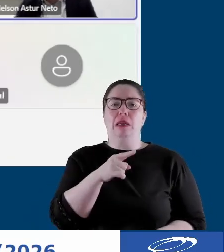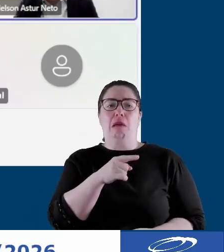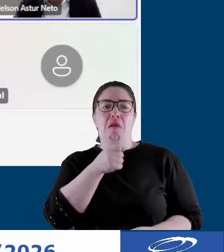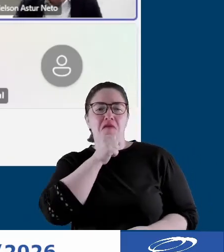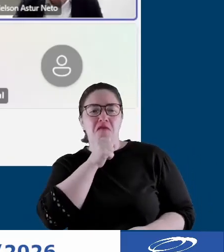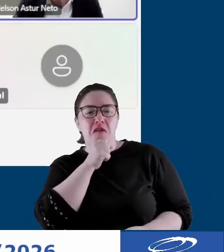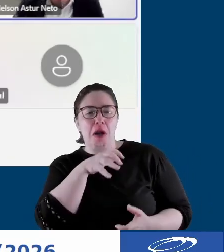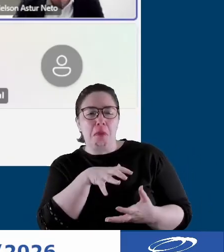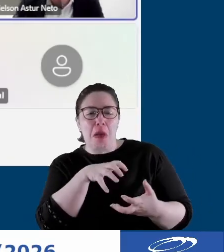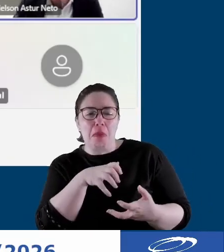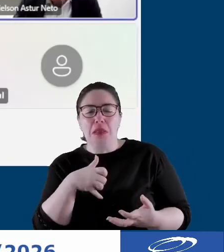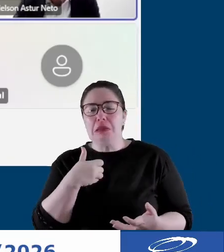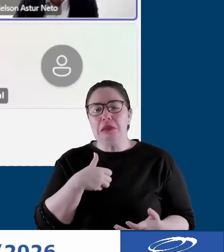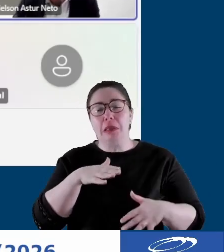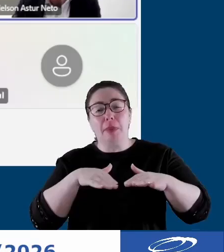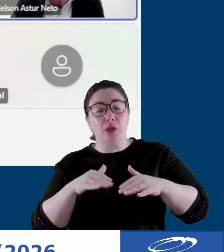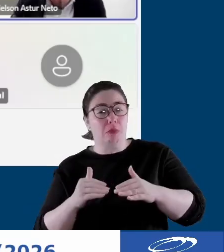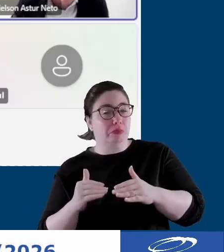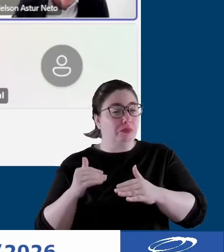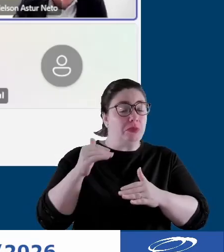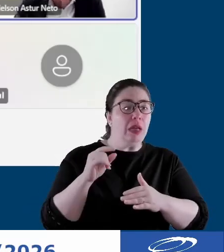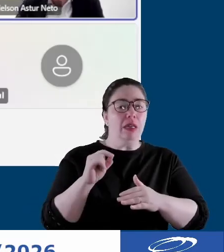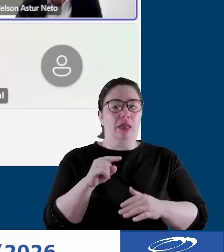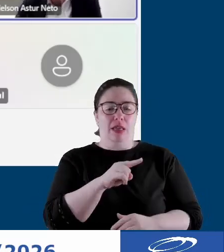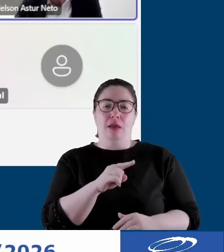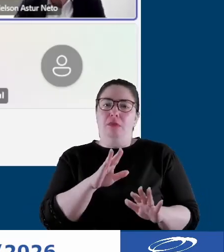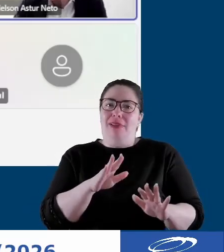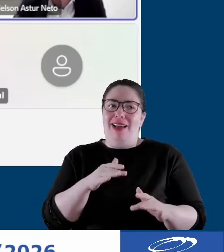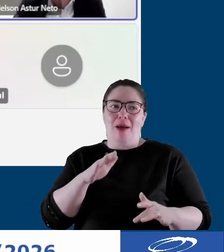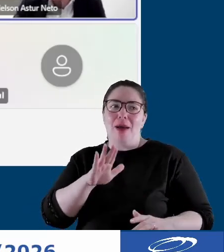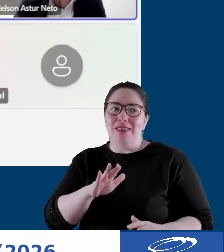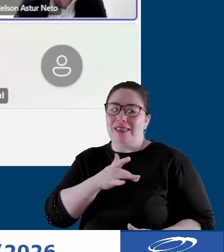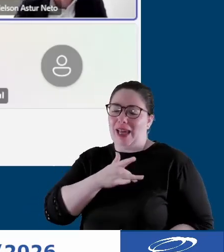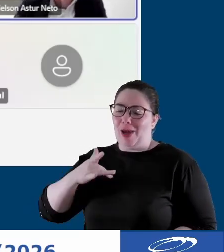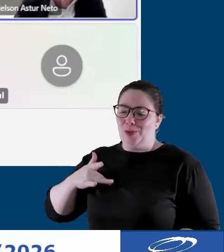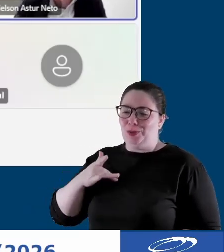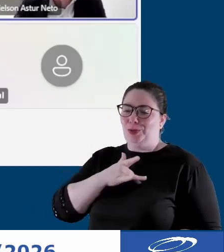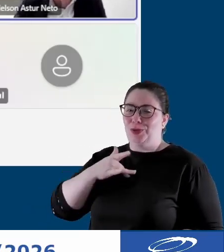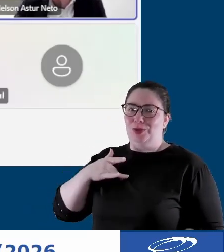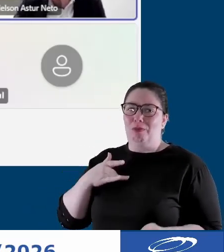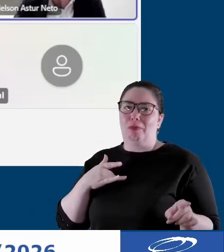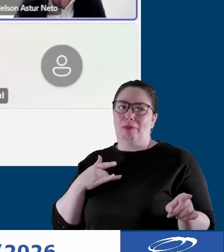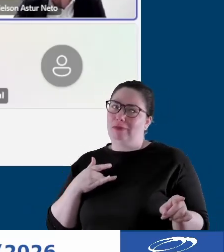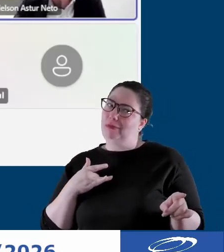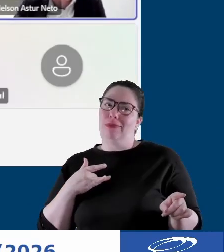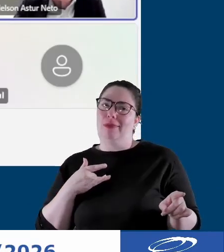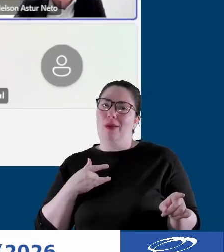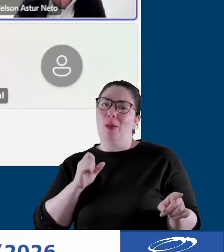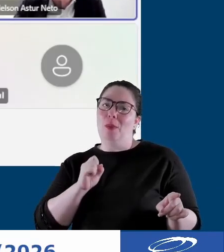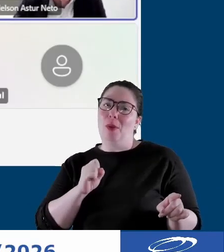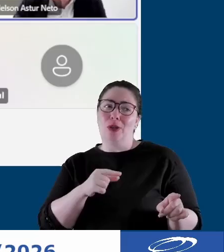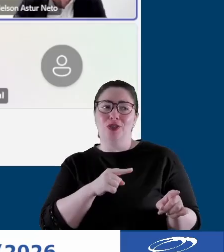condição clínica muito boa versus um paciente mais novo, não quer dizer que ele vai infectar só porque ele é mais velho,